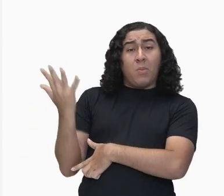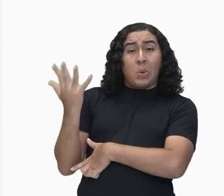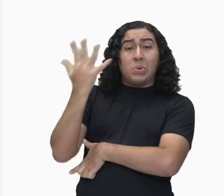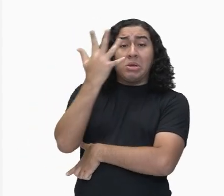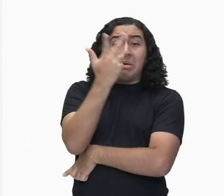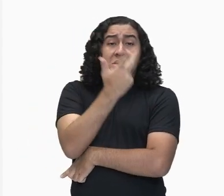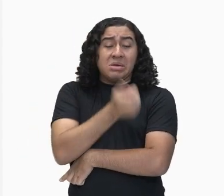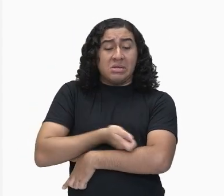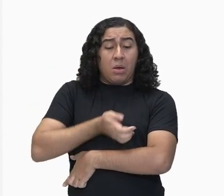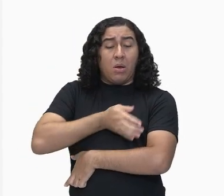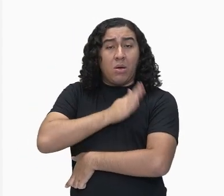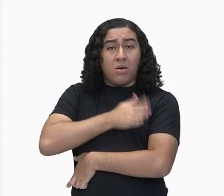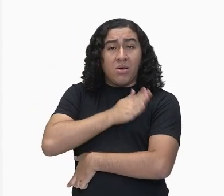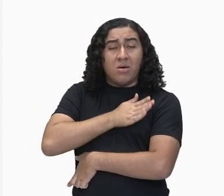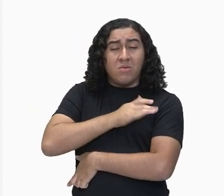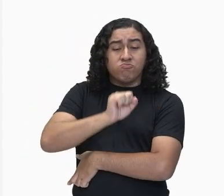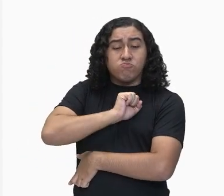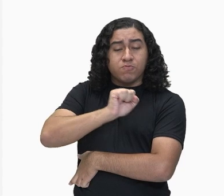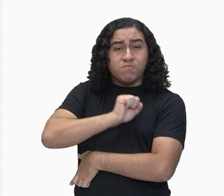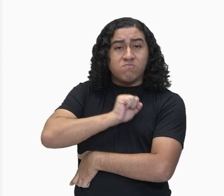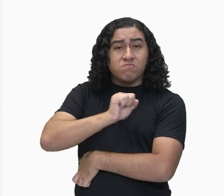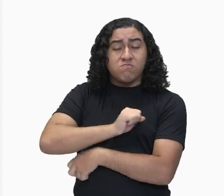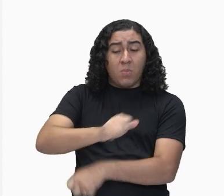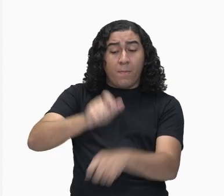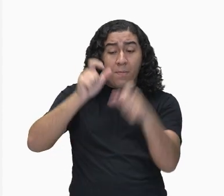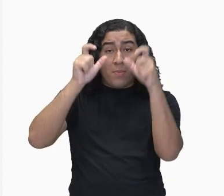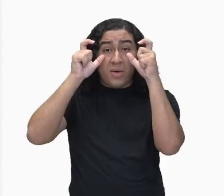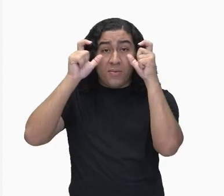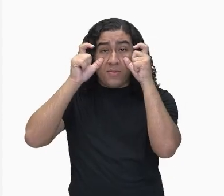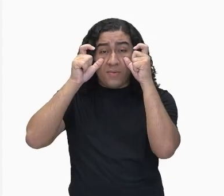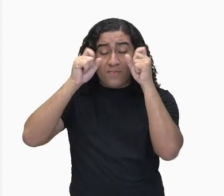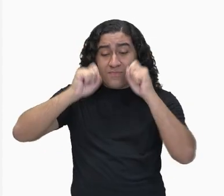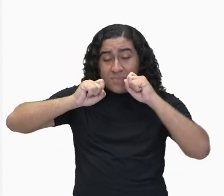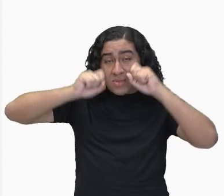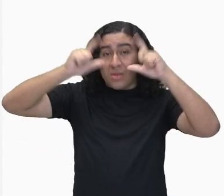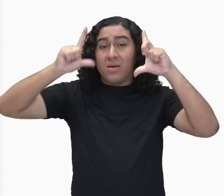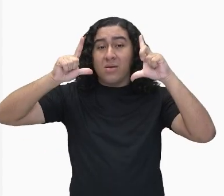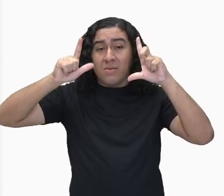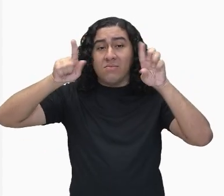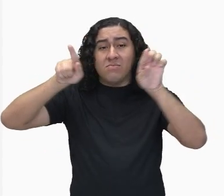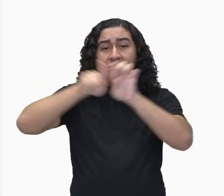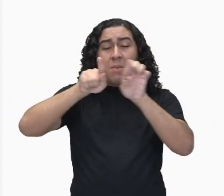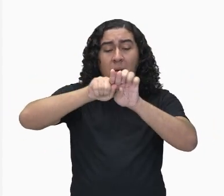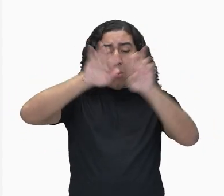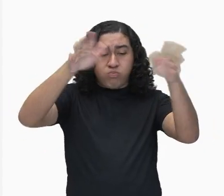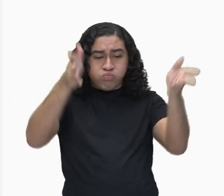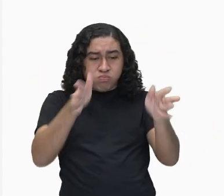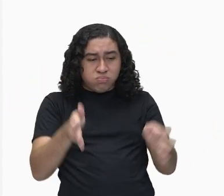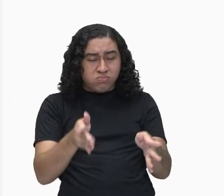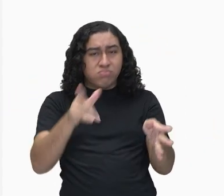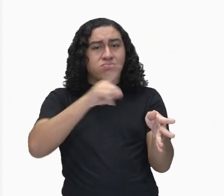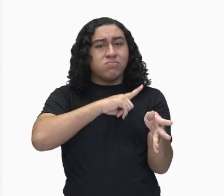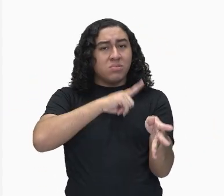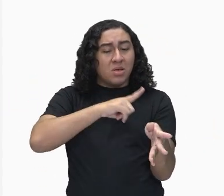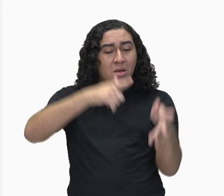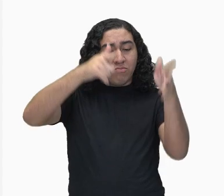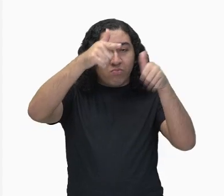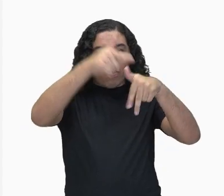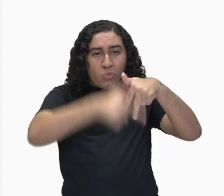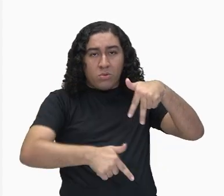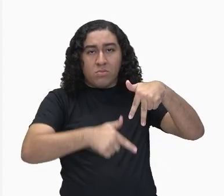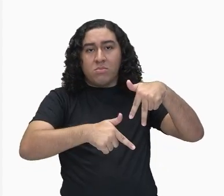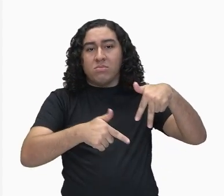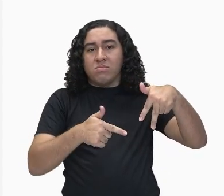palpitando, negros olhos as pálpebras abrindo, formas nuas no leito resvalando. Não